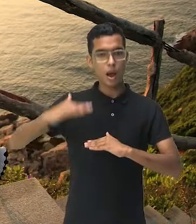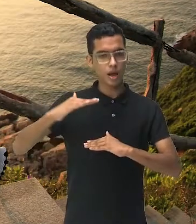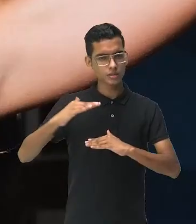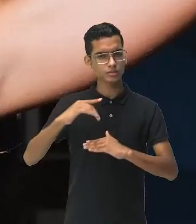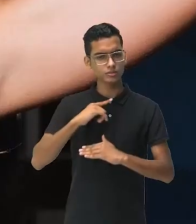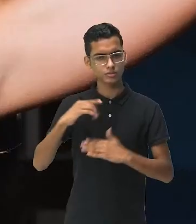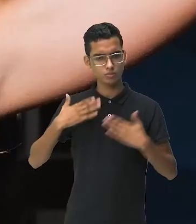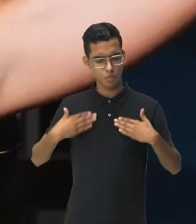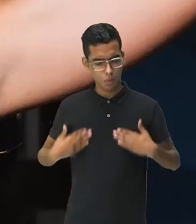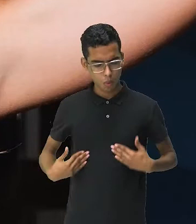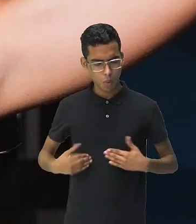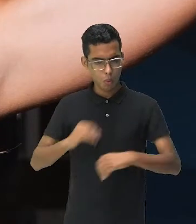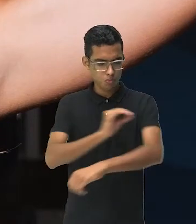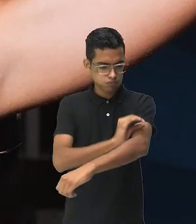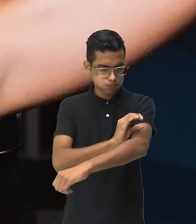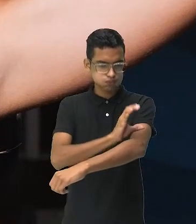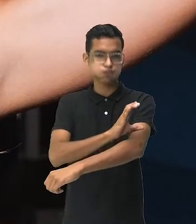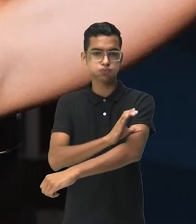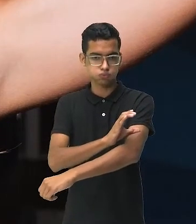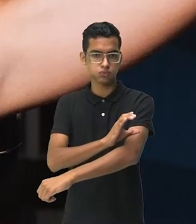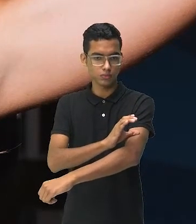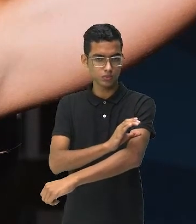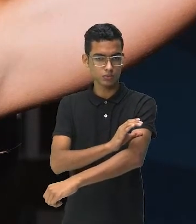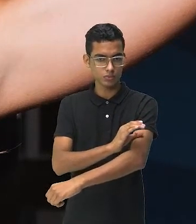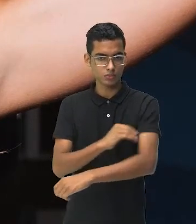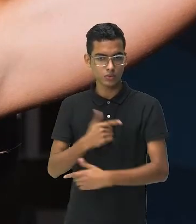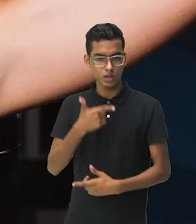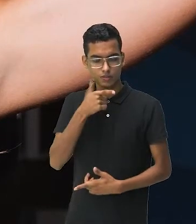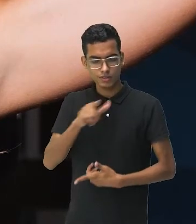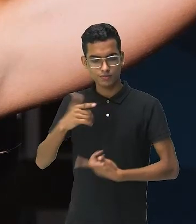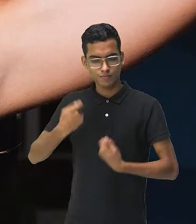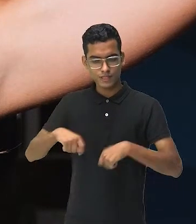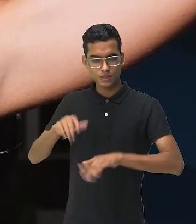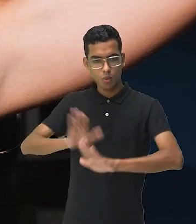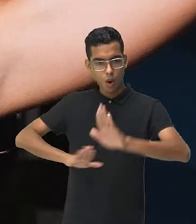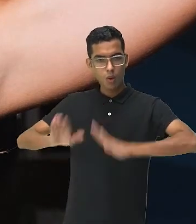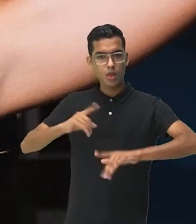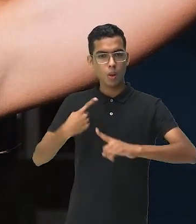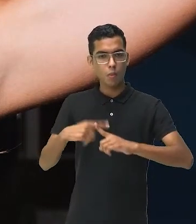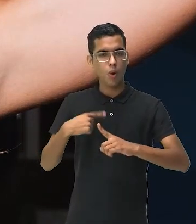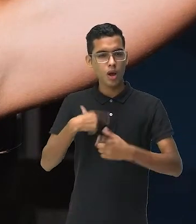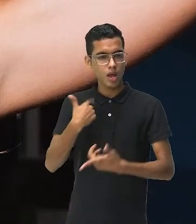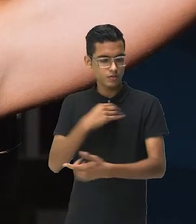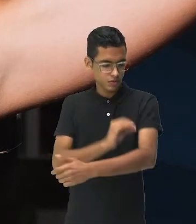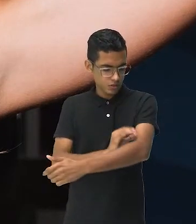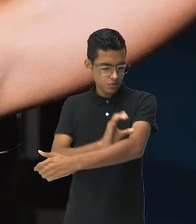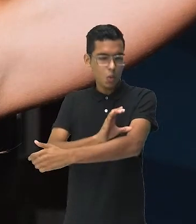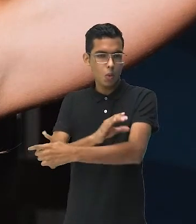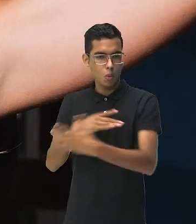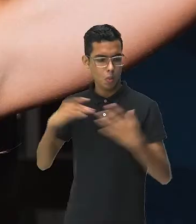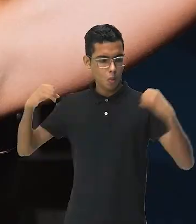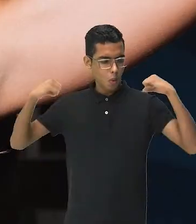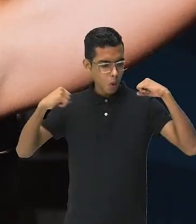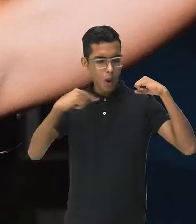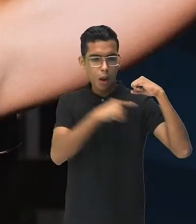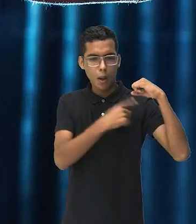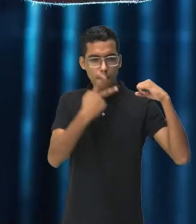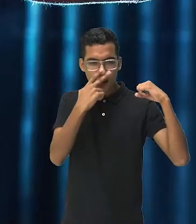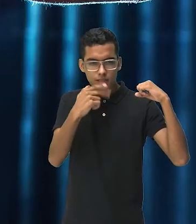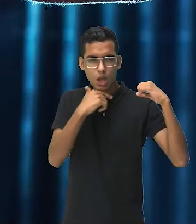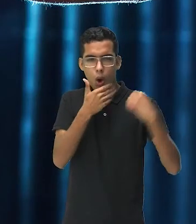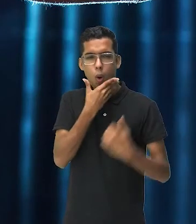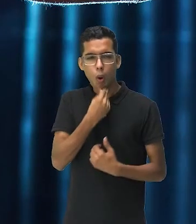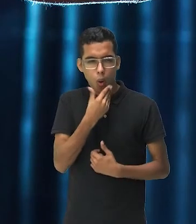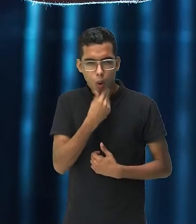esporte para não serem consideradas muito masculinas, seja pelo envolvimento com o esporte ou porque o desenvolvimento muscular exigido